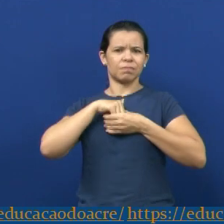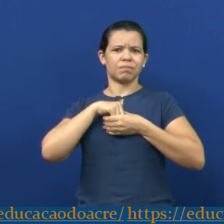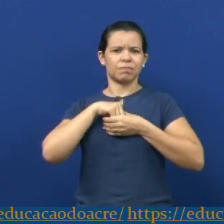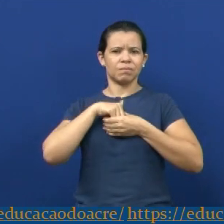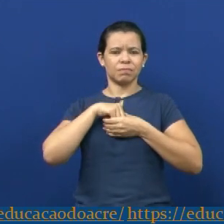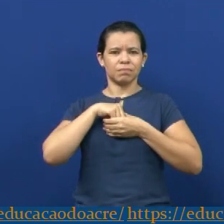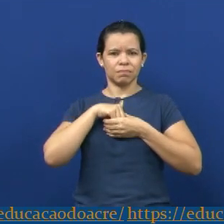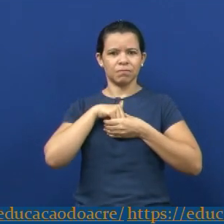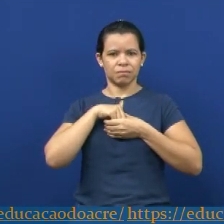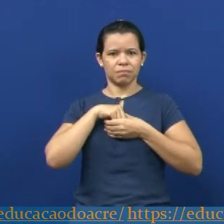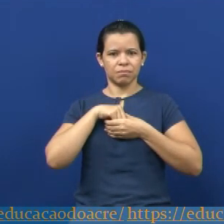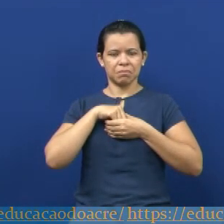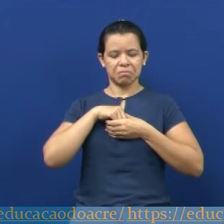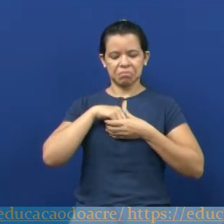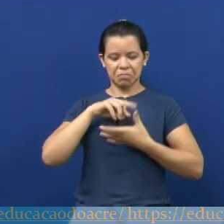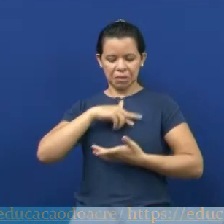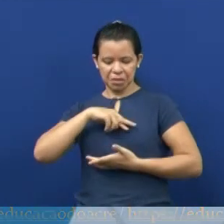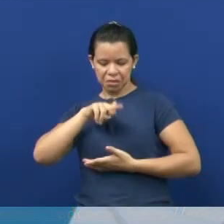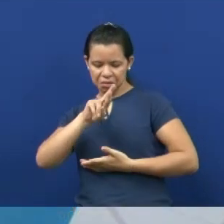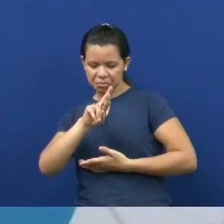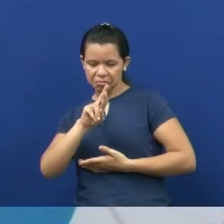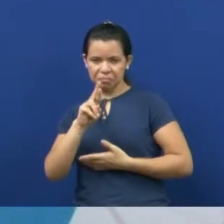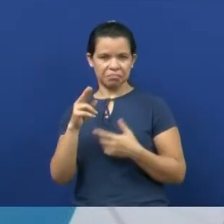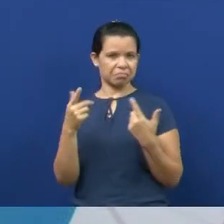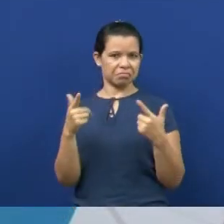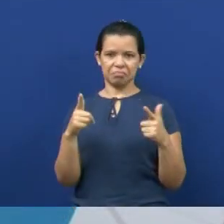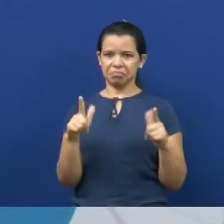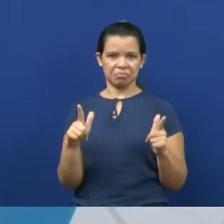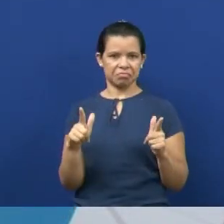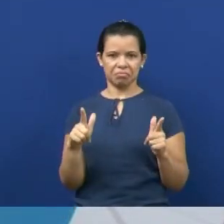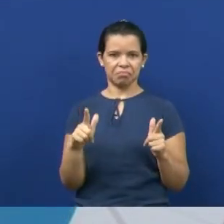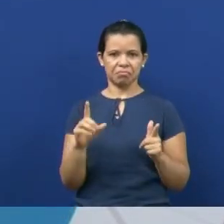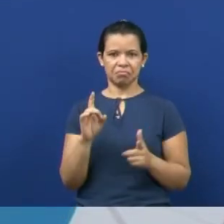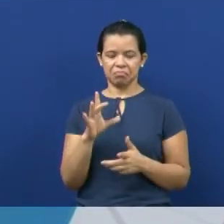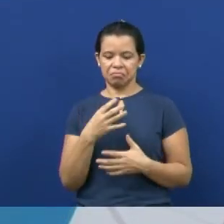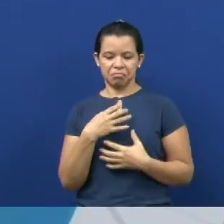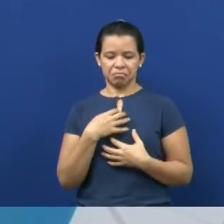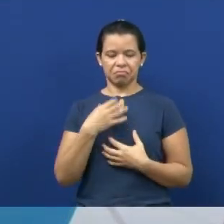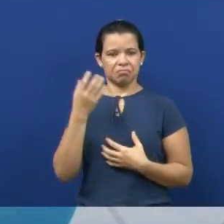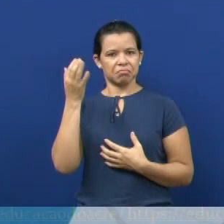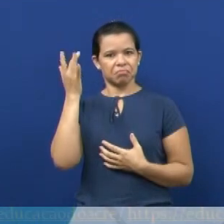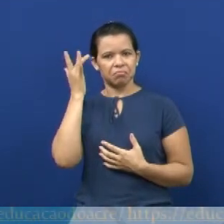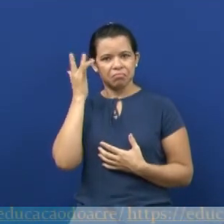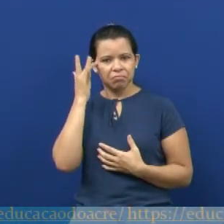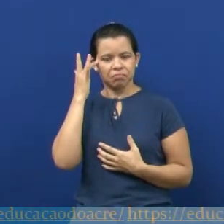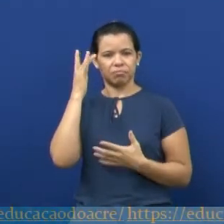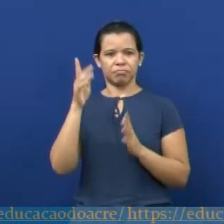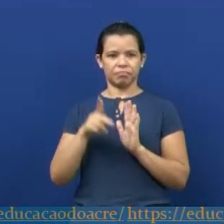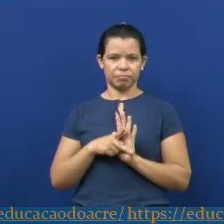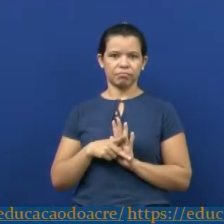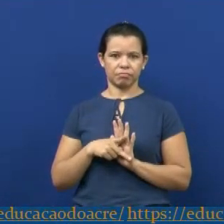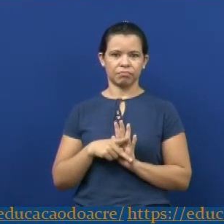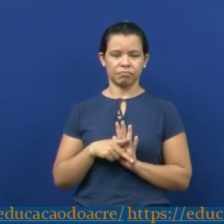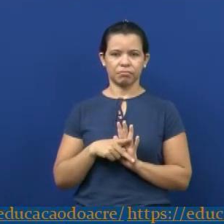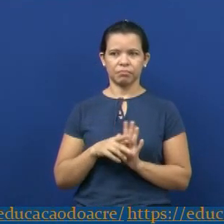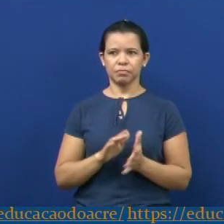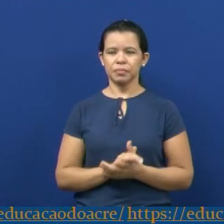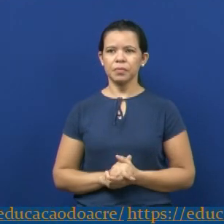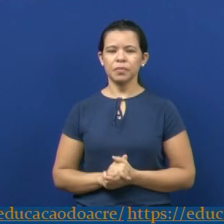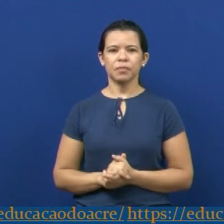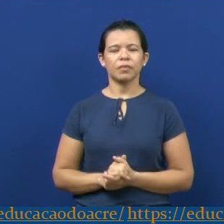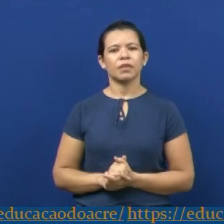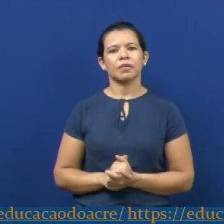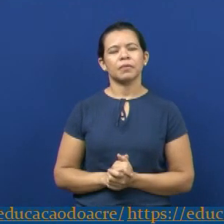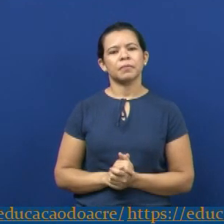vai estar sujeita a religião nenhuma, tá? Vamos prosseguir, pessoal, que não tem muito tempo. Eu vou passar já para